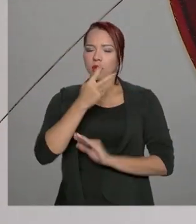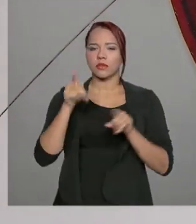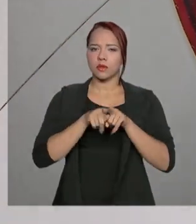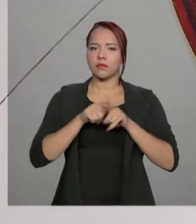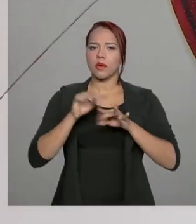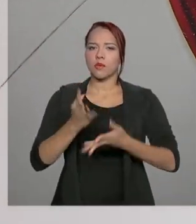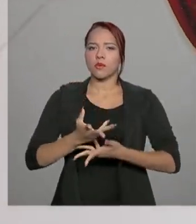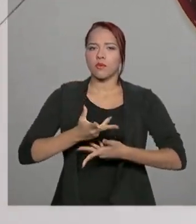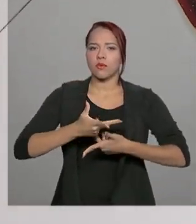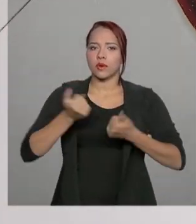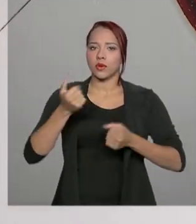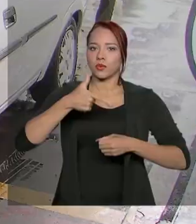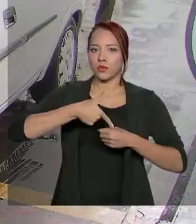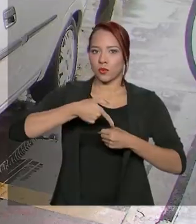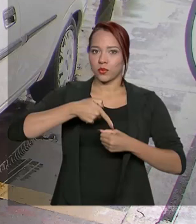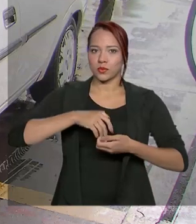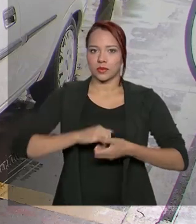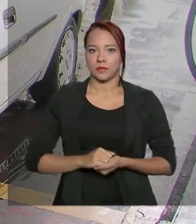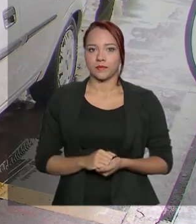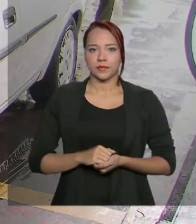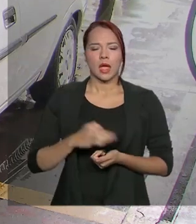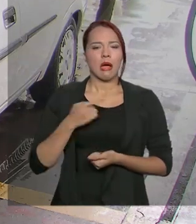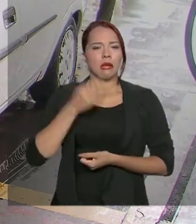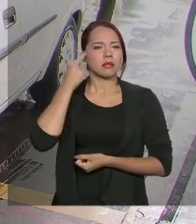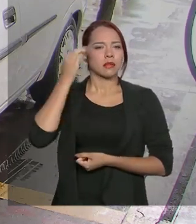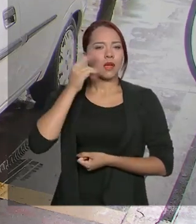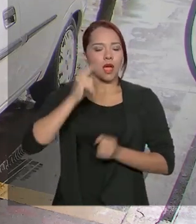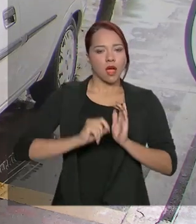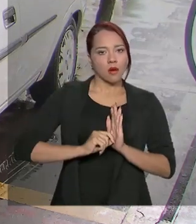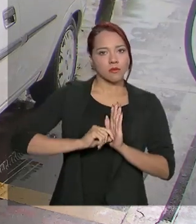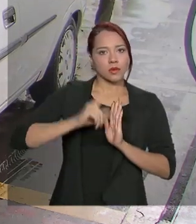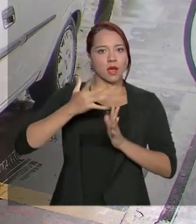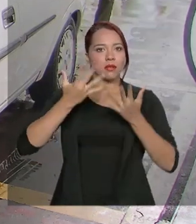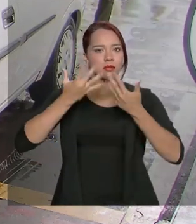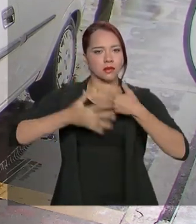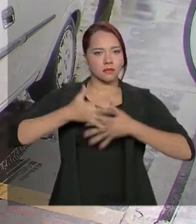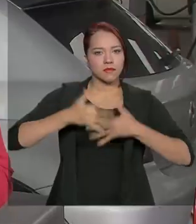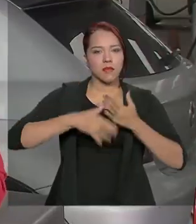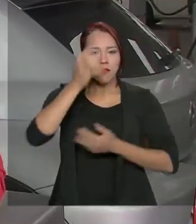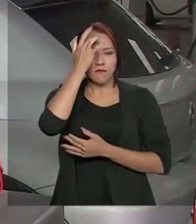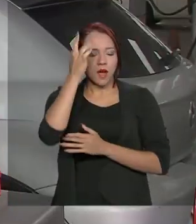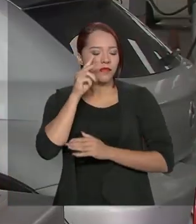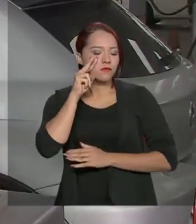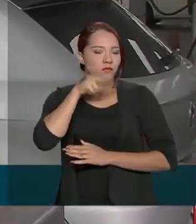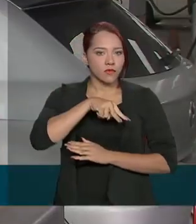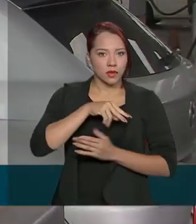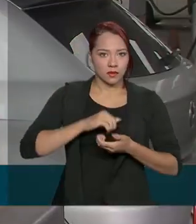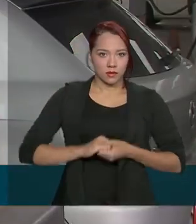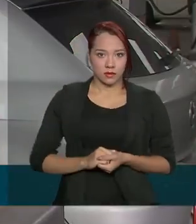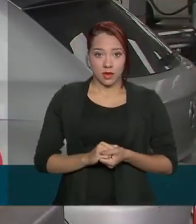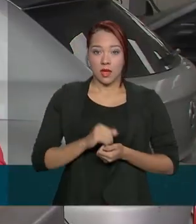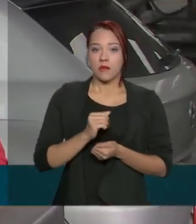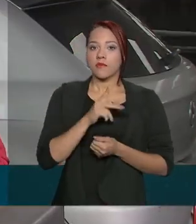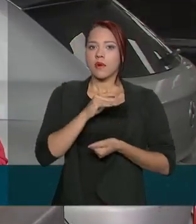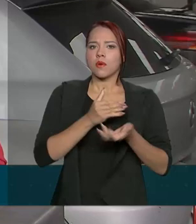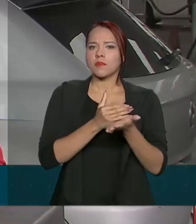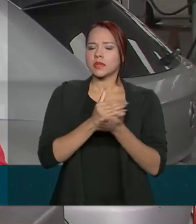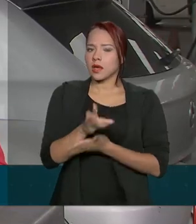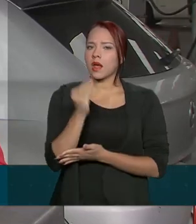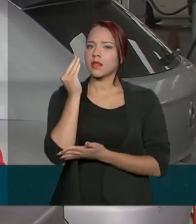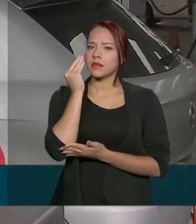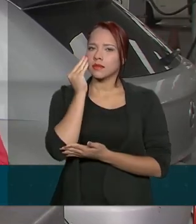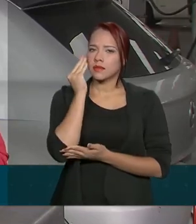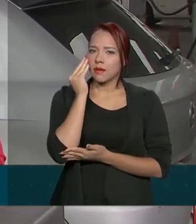combustíveis comercializados. A ideia é aumentar a transparência no setor. O aplicativo vai começar em fase de